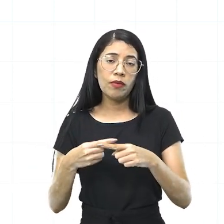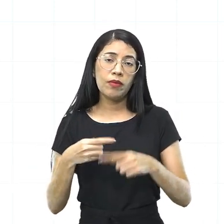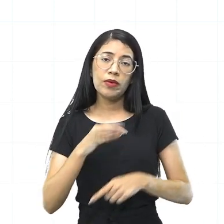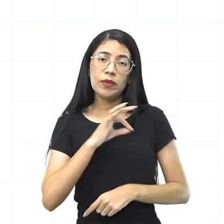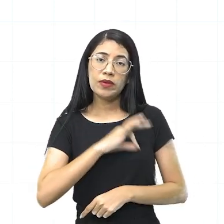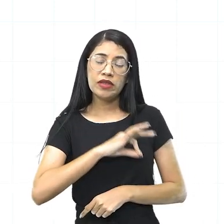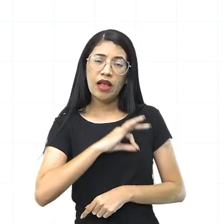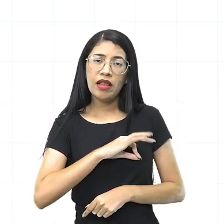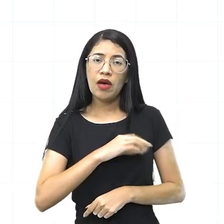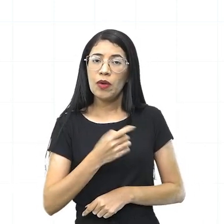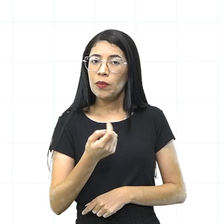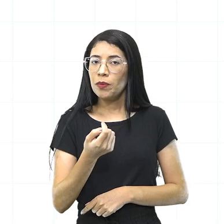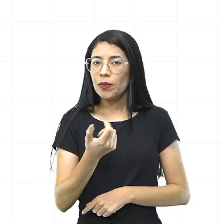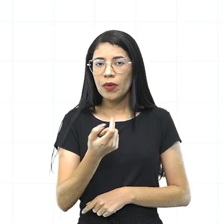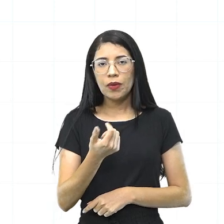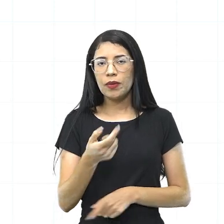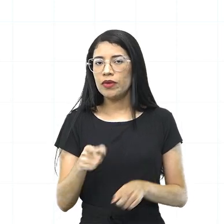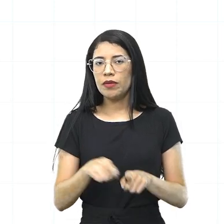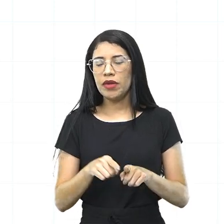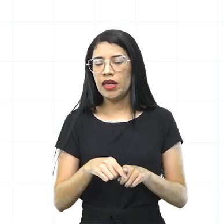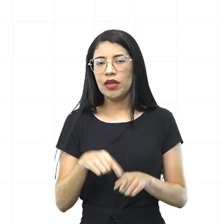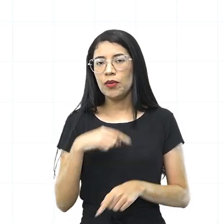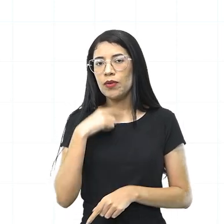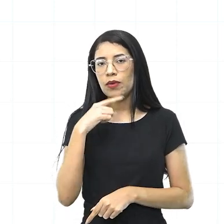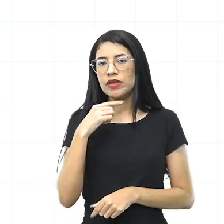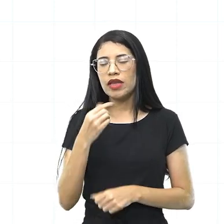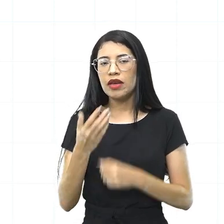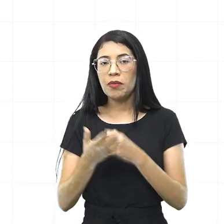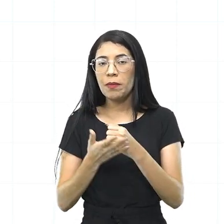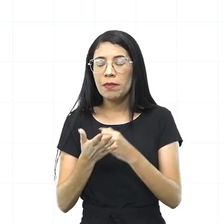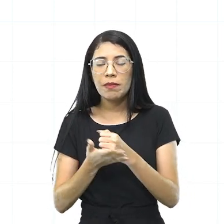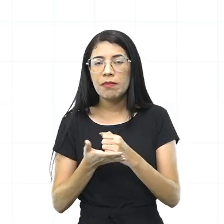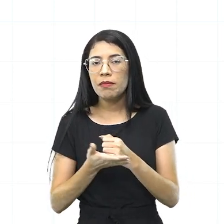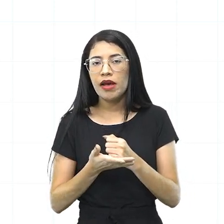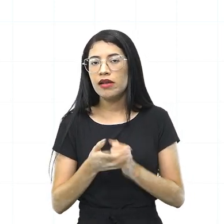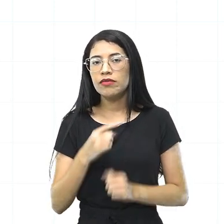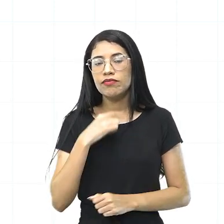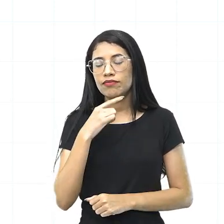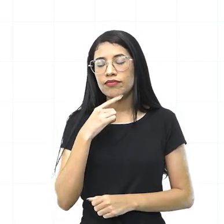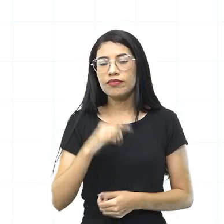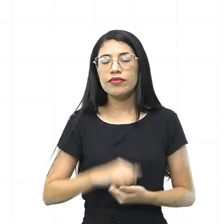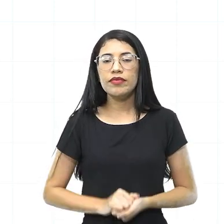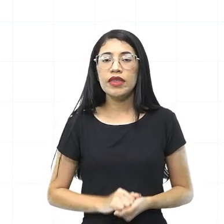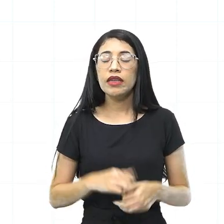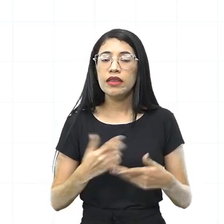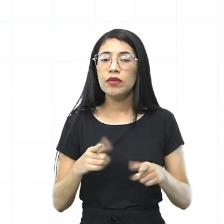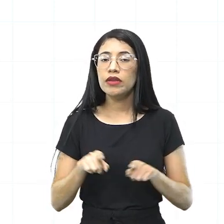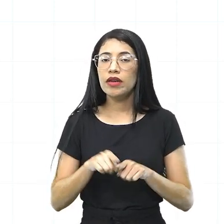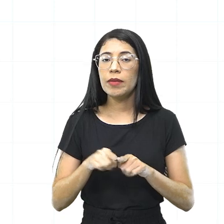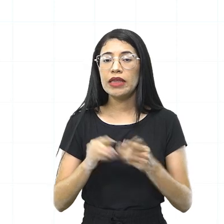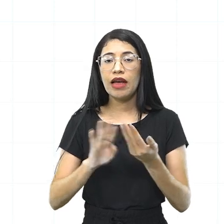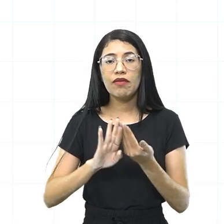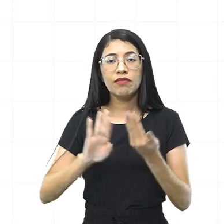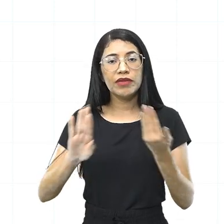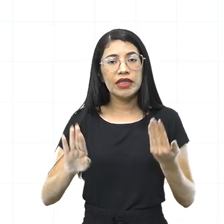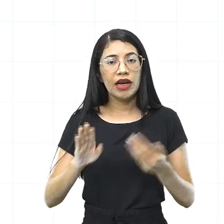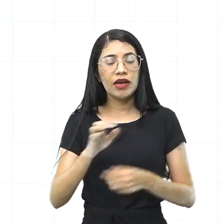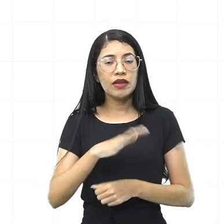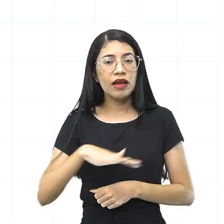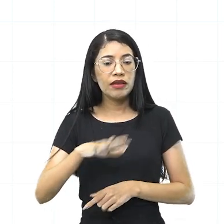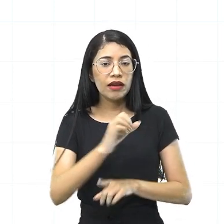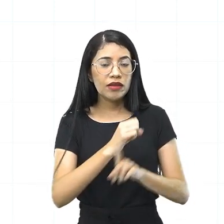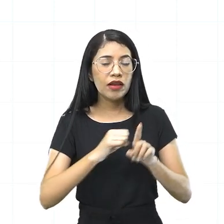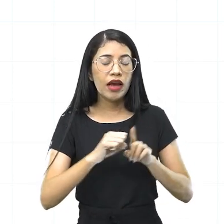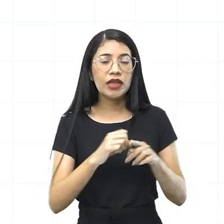salário assim baixo, que não vai suprir suas necessidades, então ele também, né, está à margem da sociedade, assim como